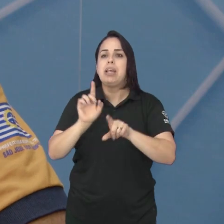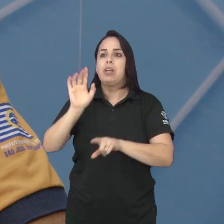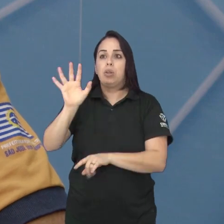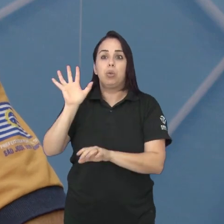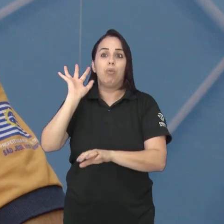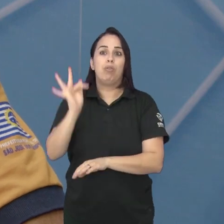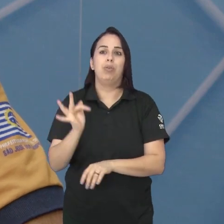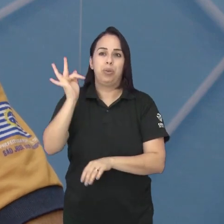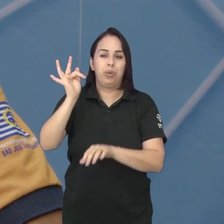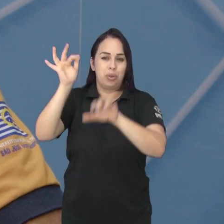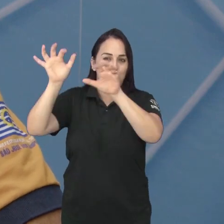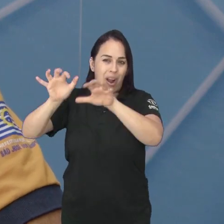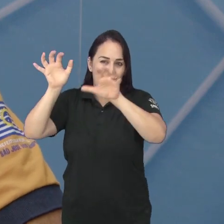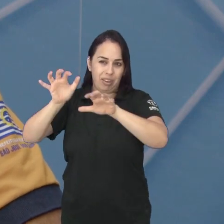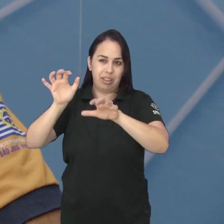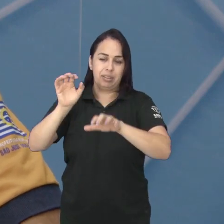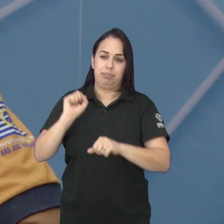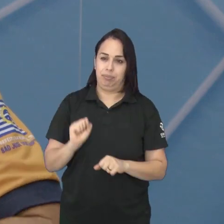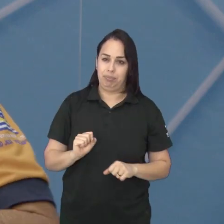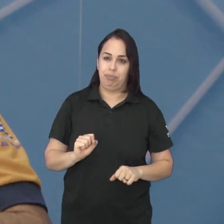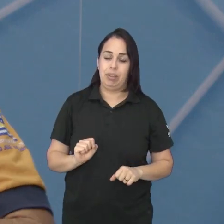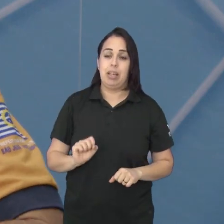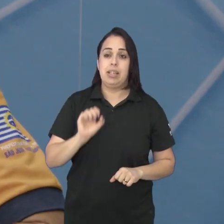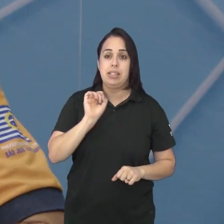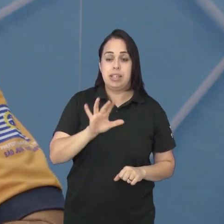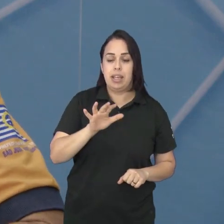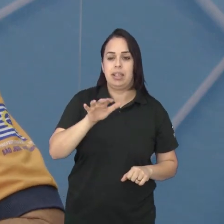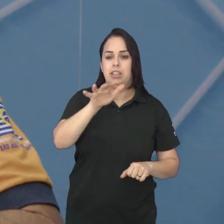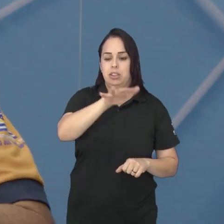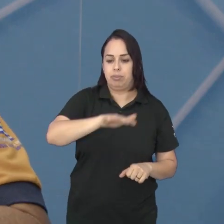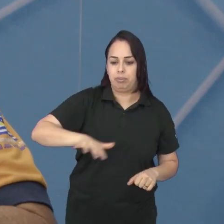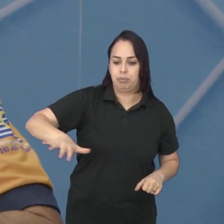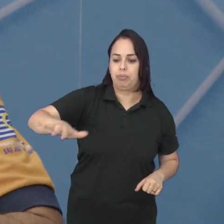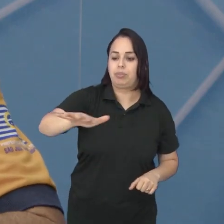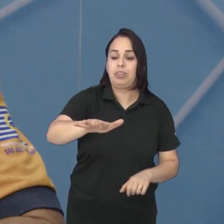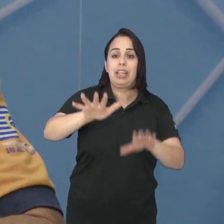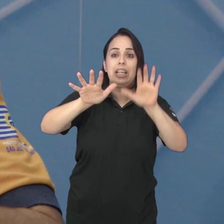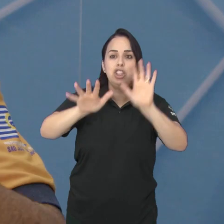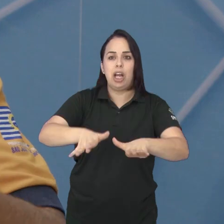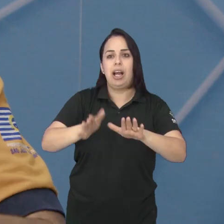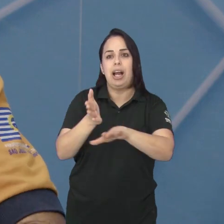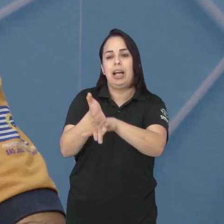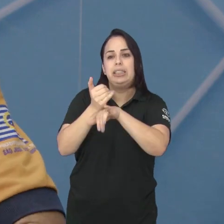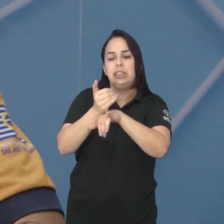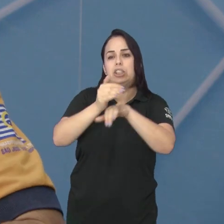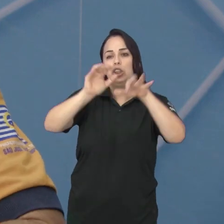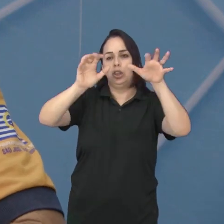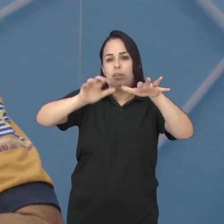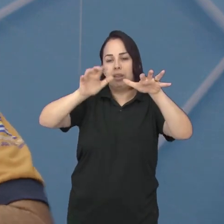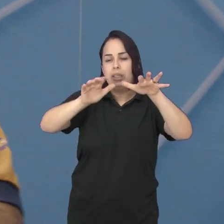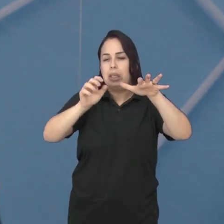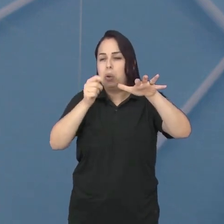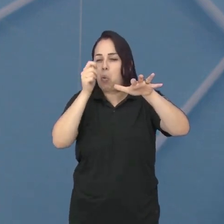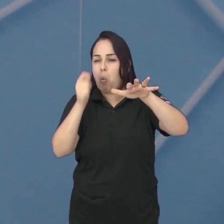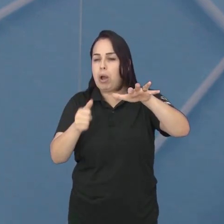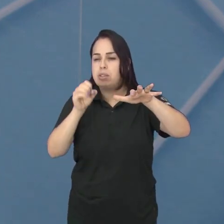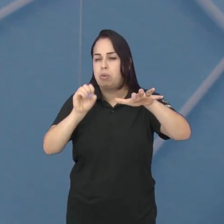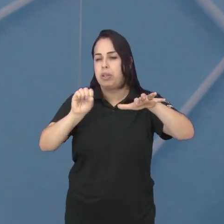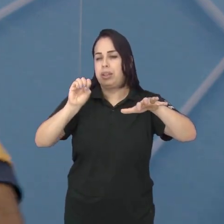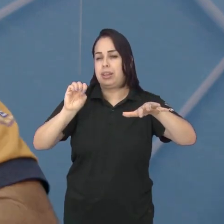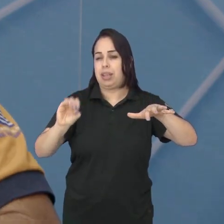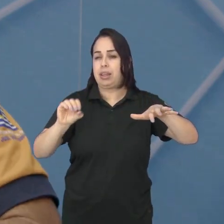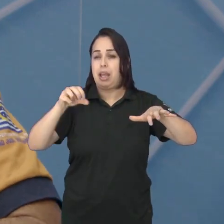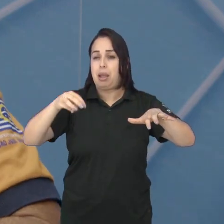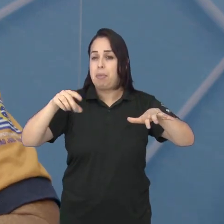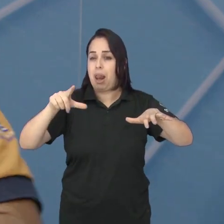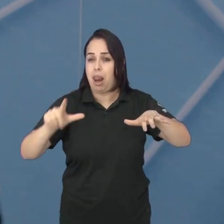nós, a previsão do que vai cair também, porque se você já tem uma área que já está chegando no seu limite, já, né, no seu, quase ali no 80